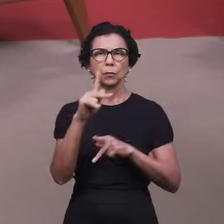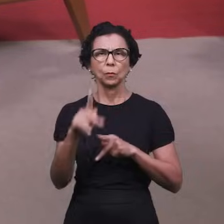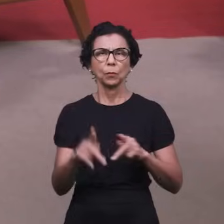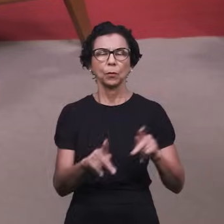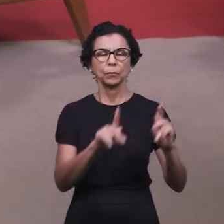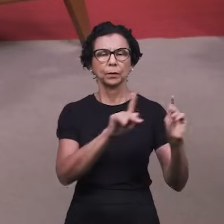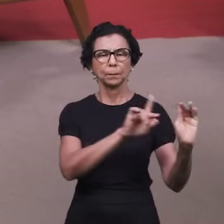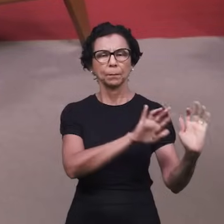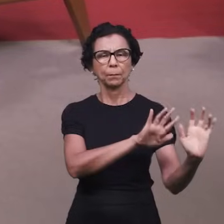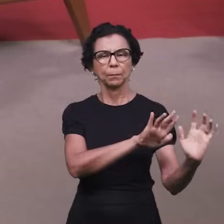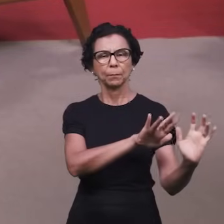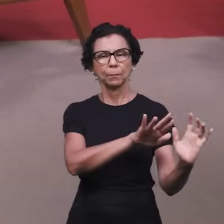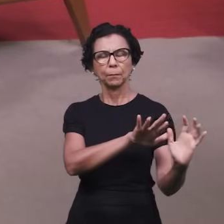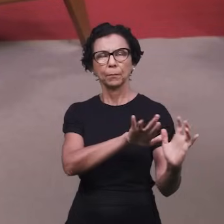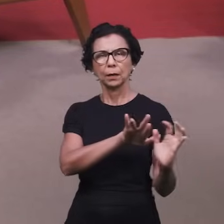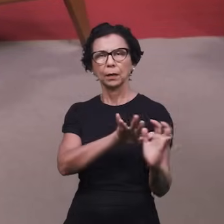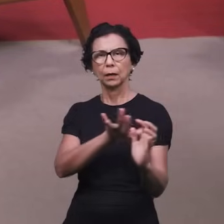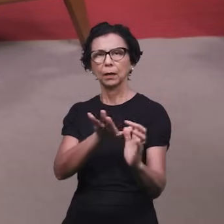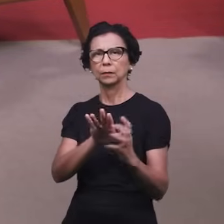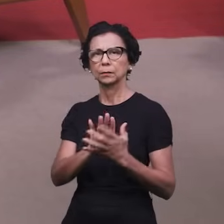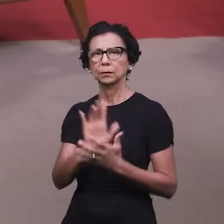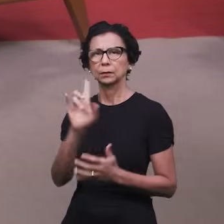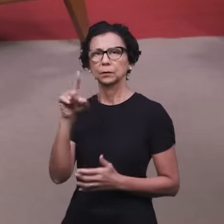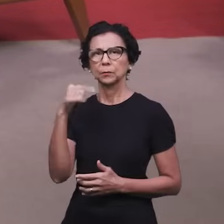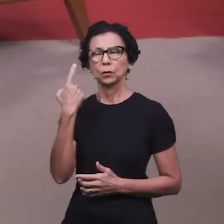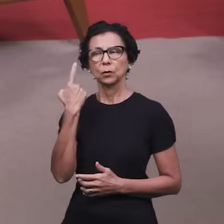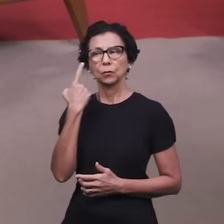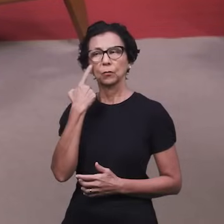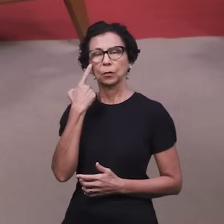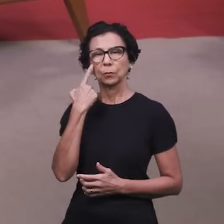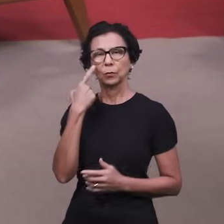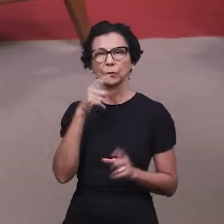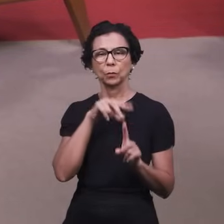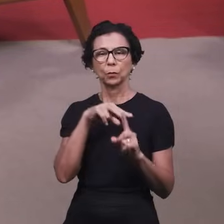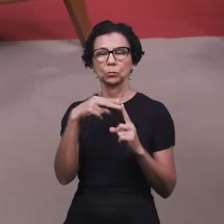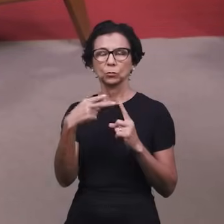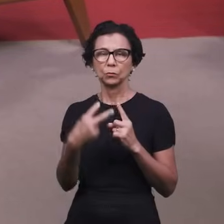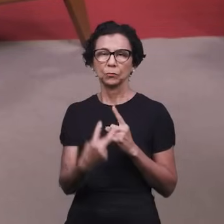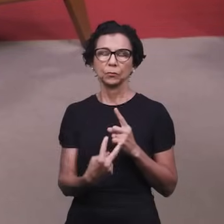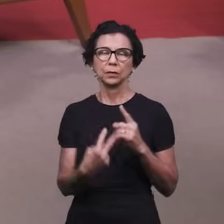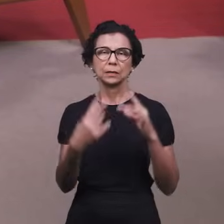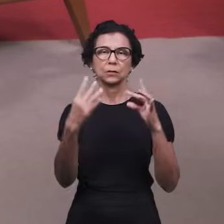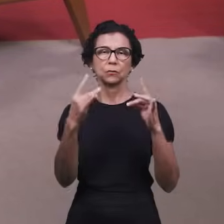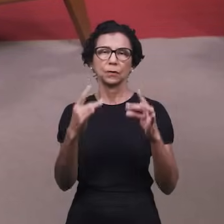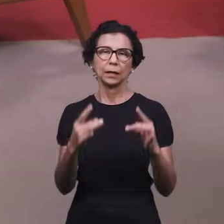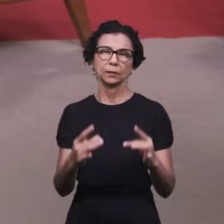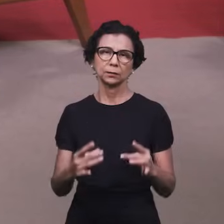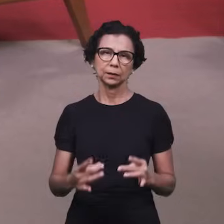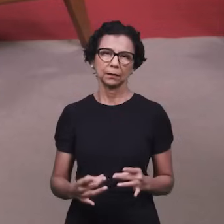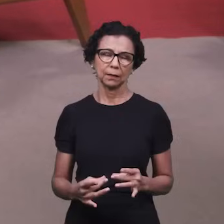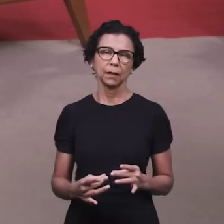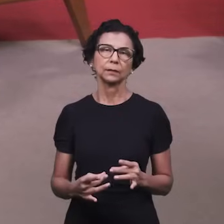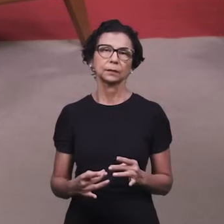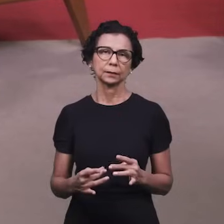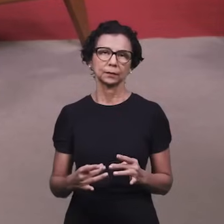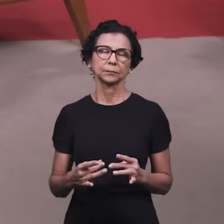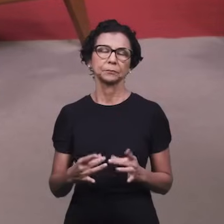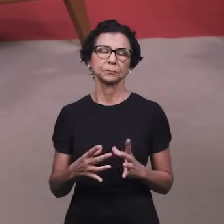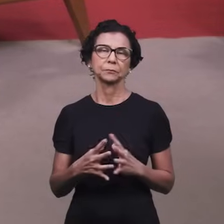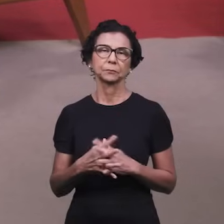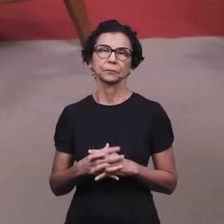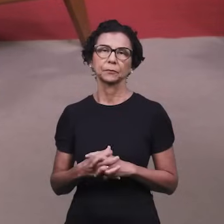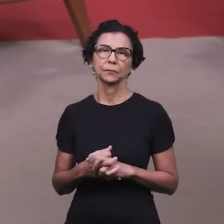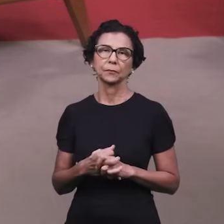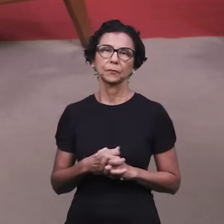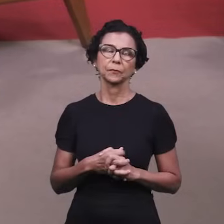falaremos como essa igreja é vista, as colunas de fumaça, os seus perfumes, etc. Mas,